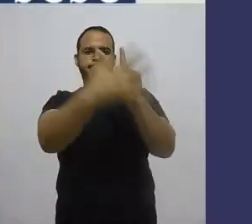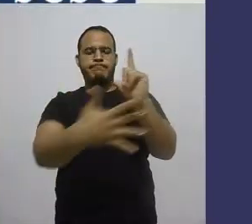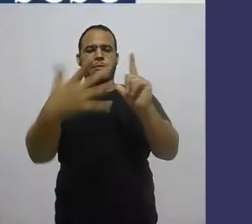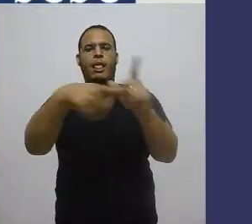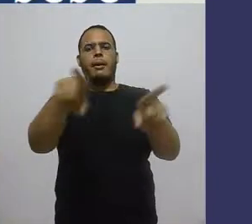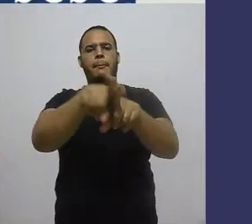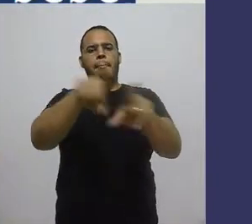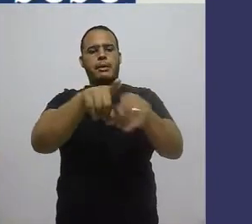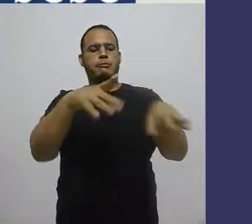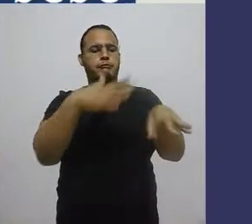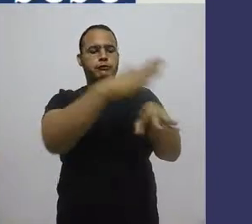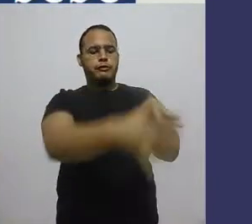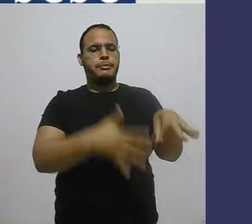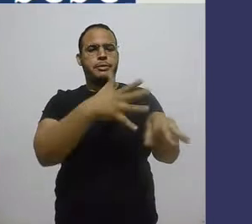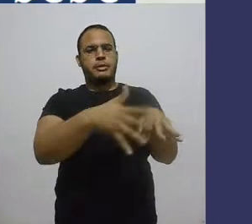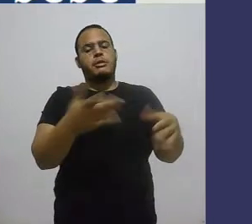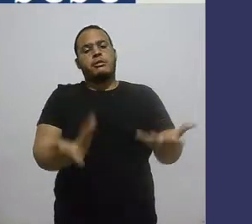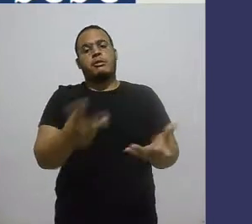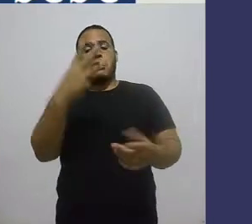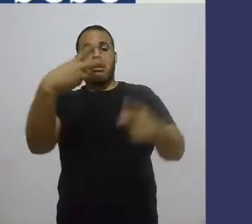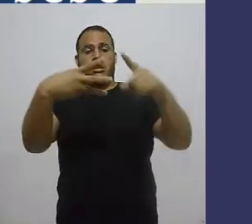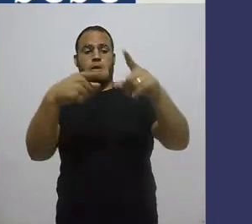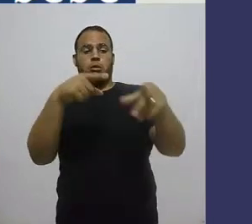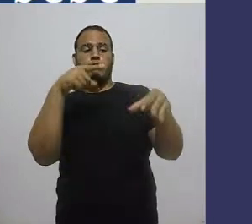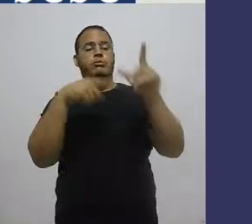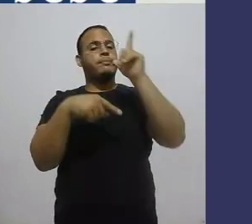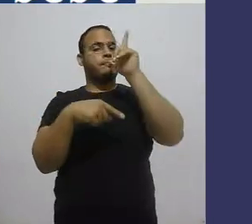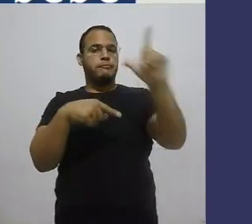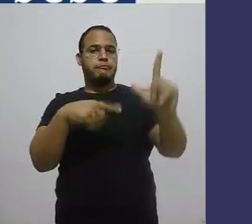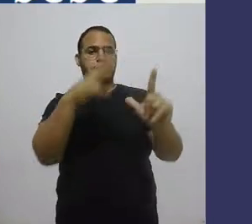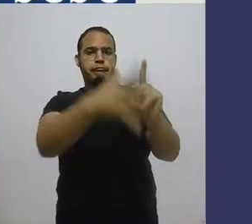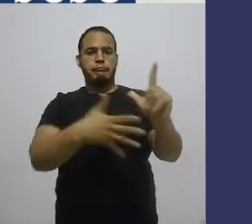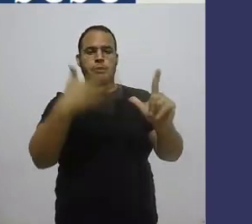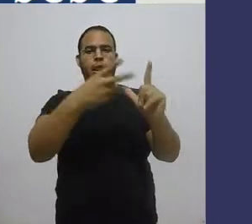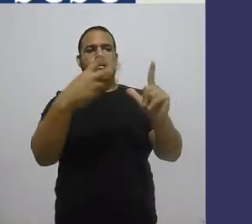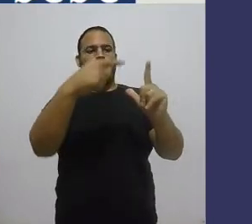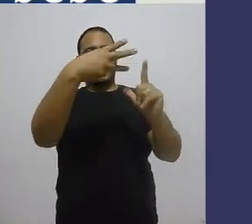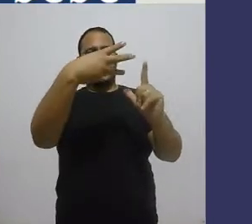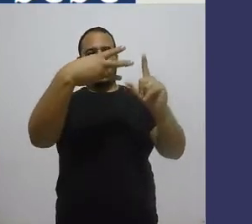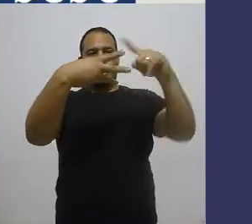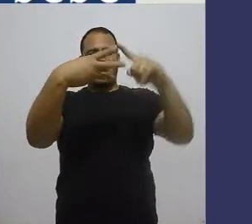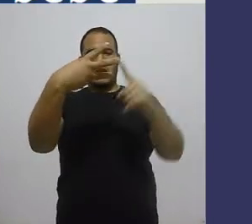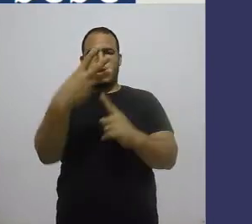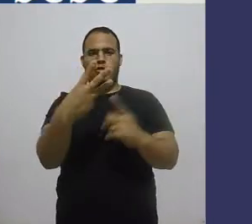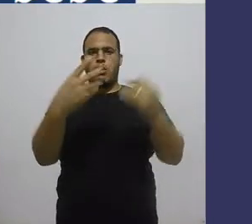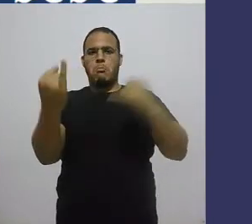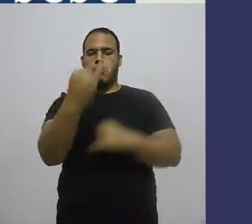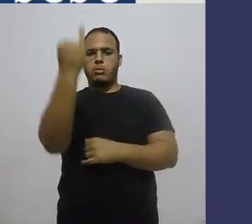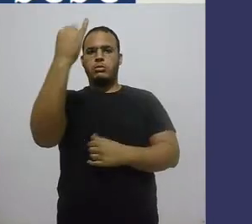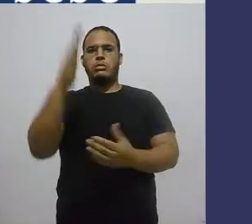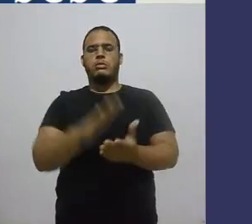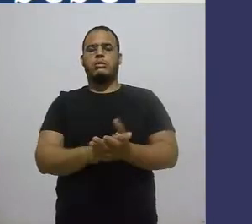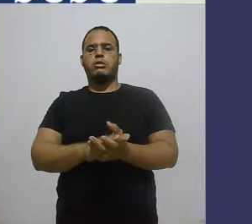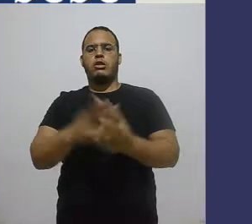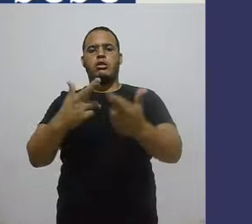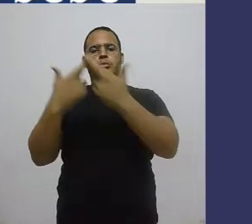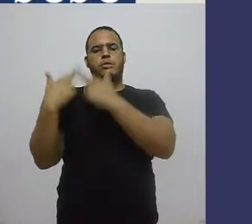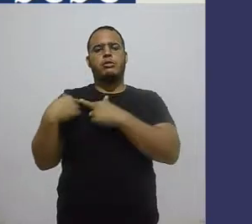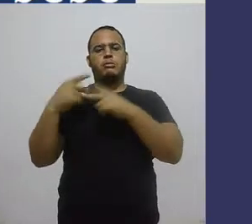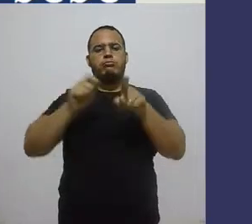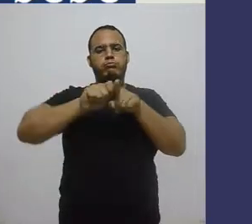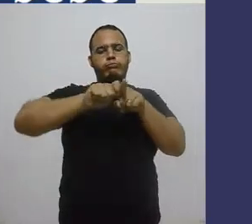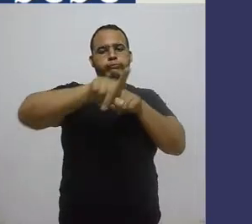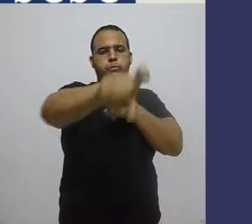feminino. O masculino ele tem três funções principais. A primeira delas é responsável por produzir o gameta